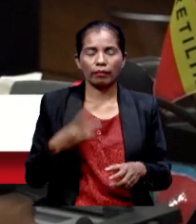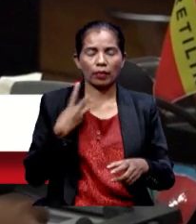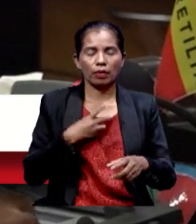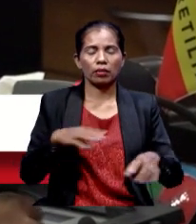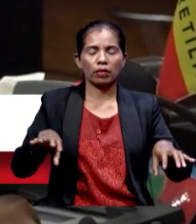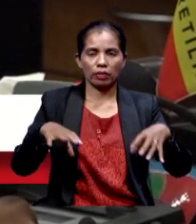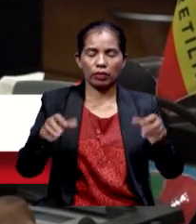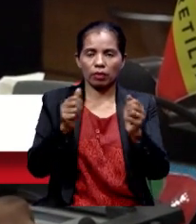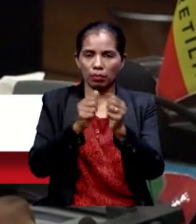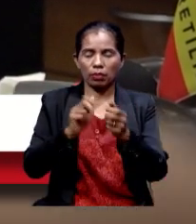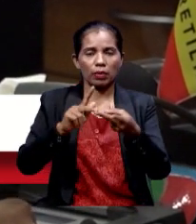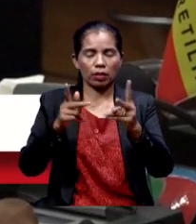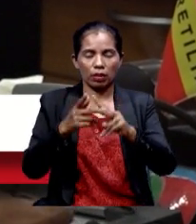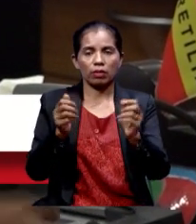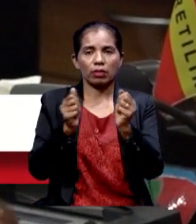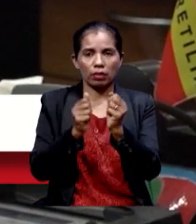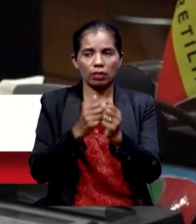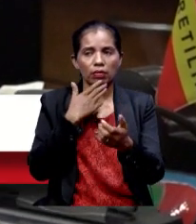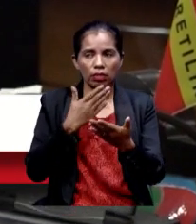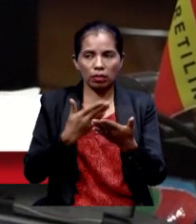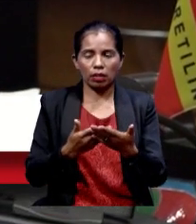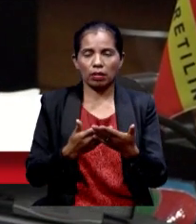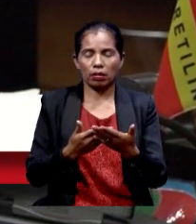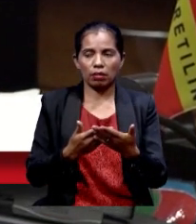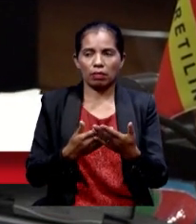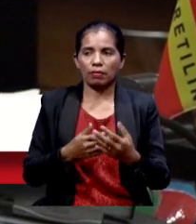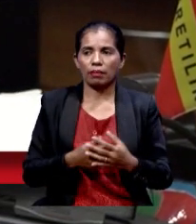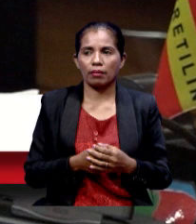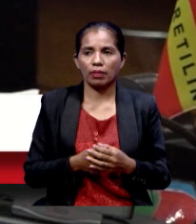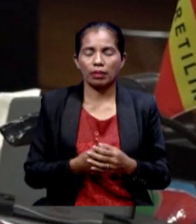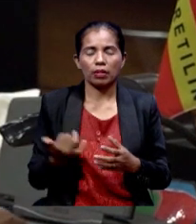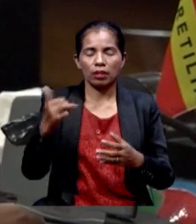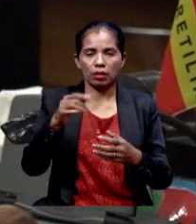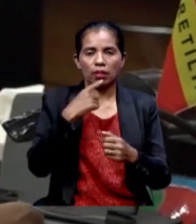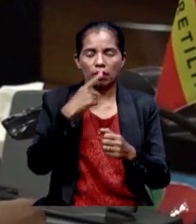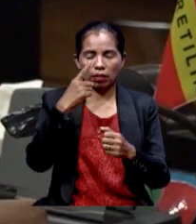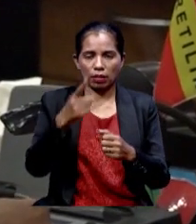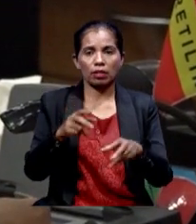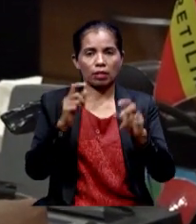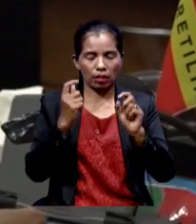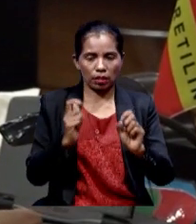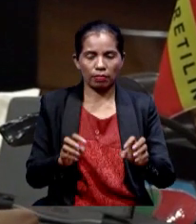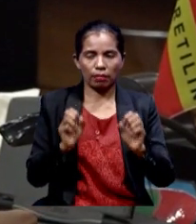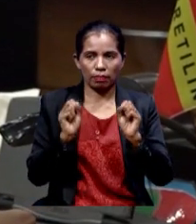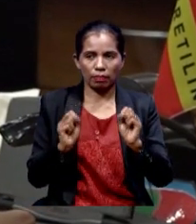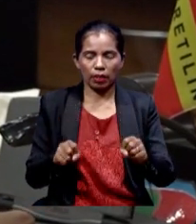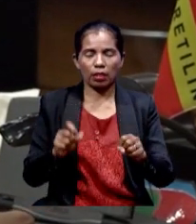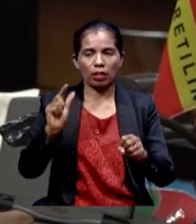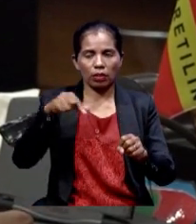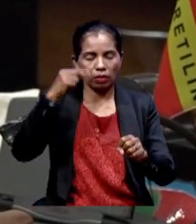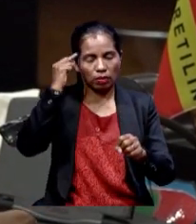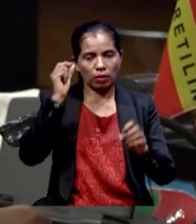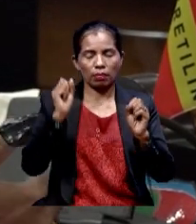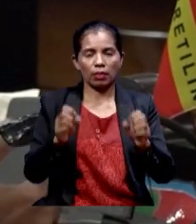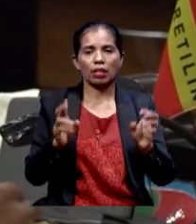Timor Shores, sira prática da possibilidade, bela esse governo, bela